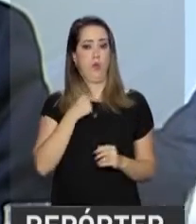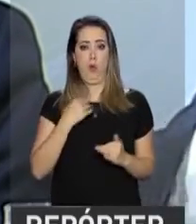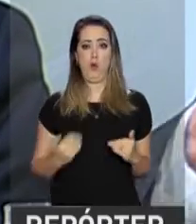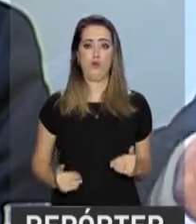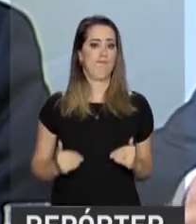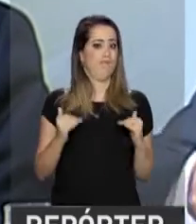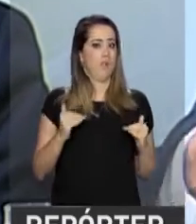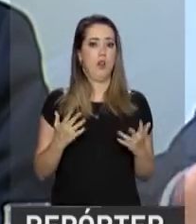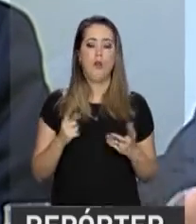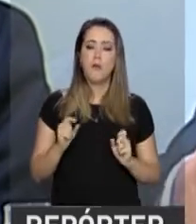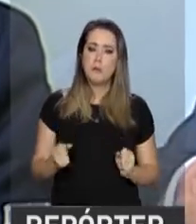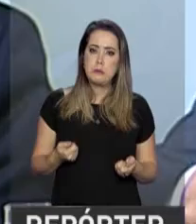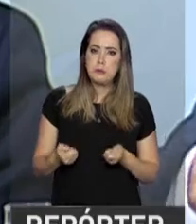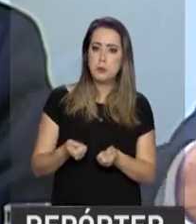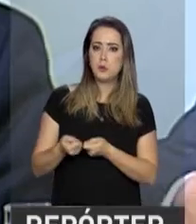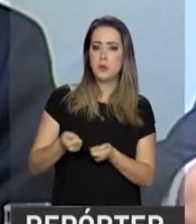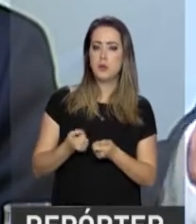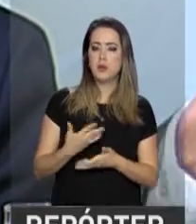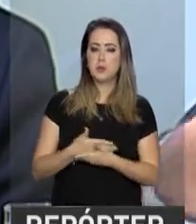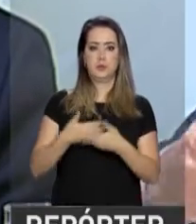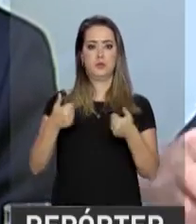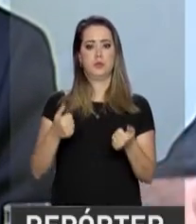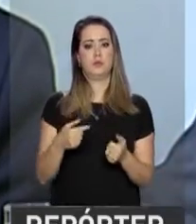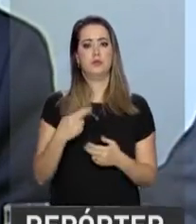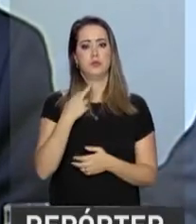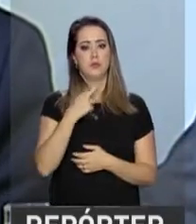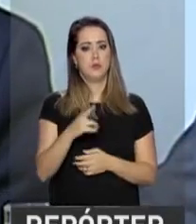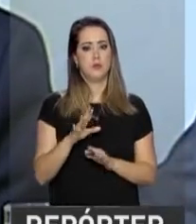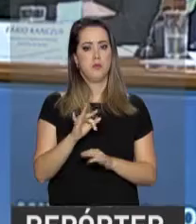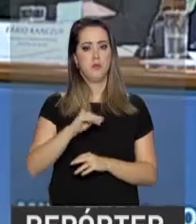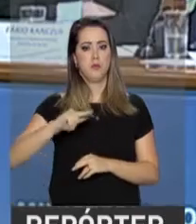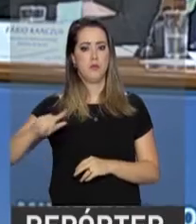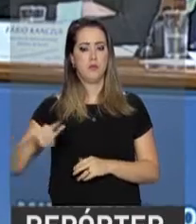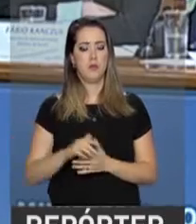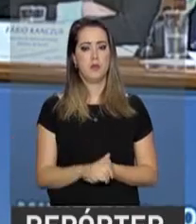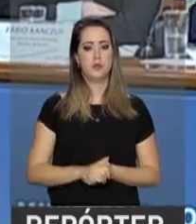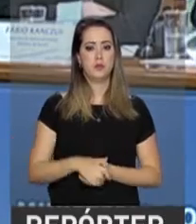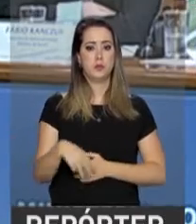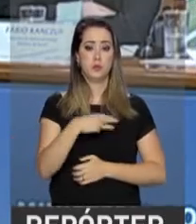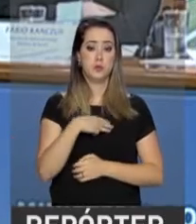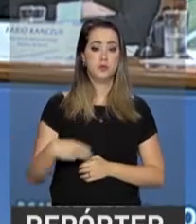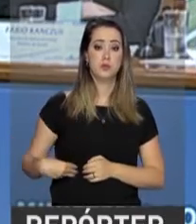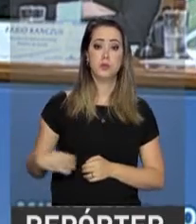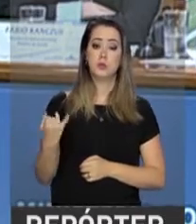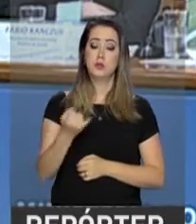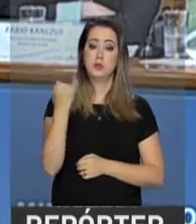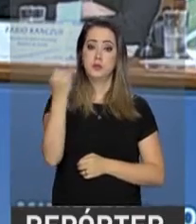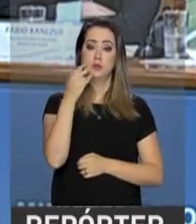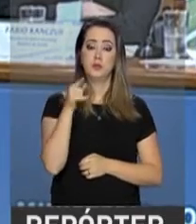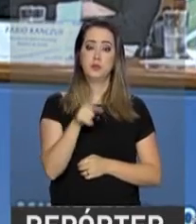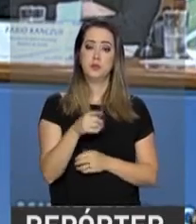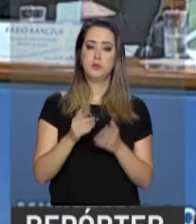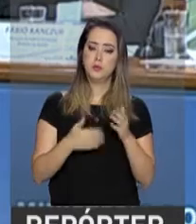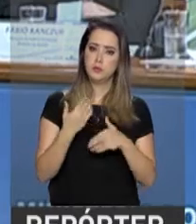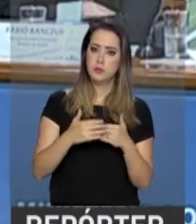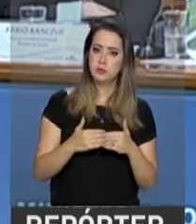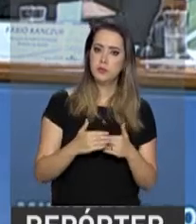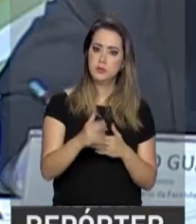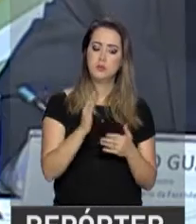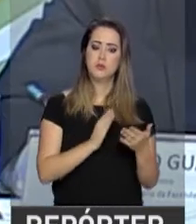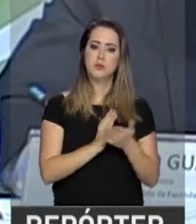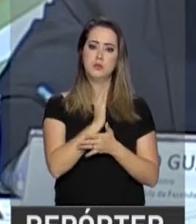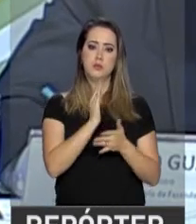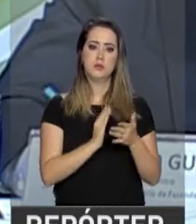criar um ambiente para a melhoria do resultado fiscal os ministros destacaram a importância da continuidade da